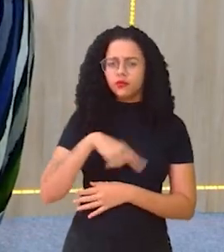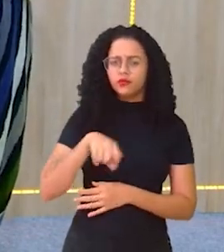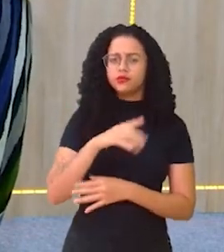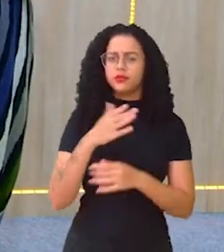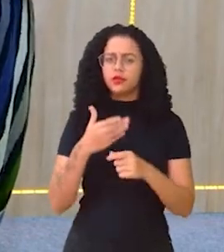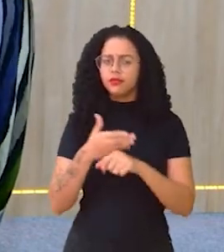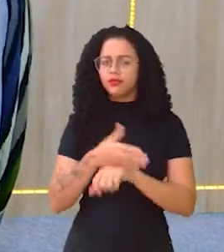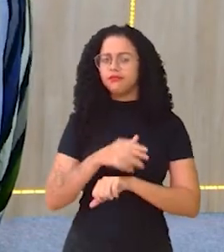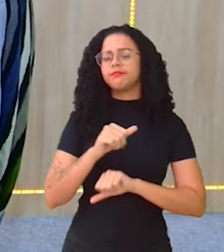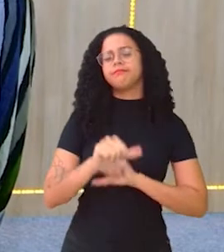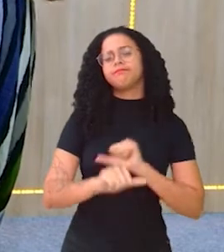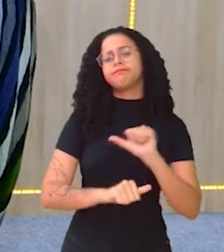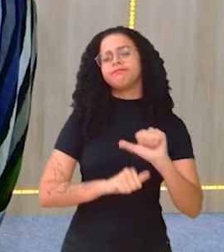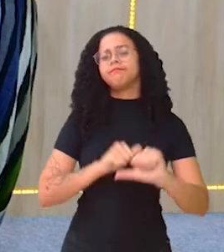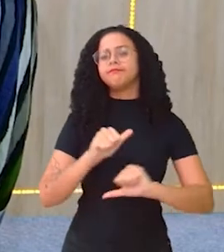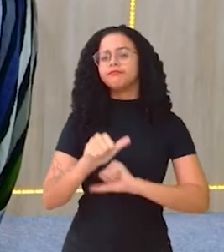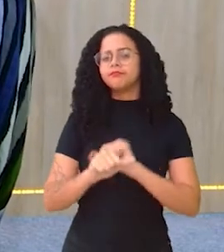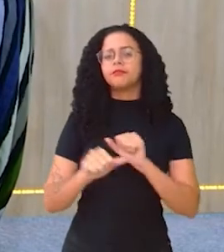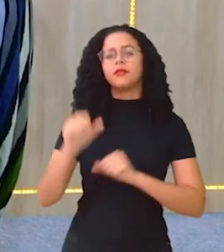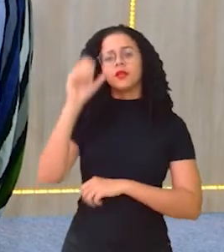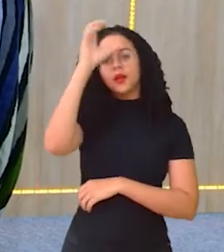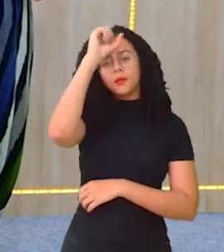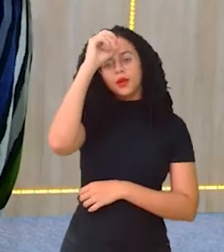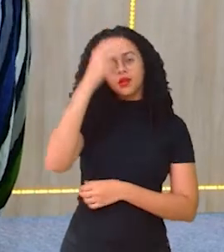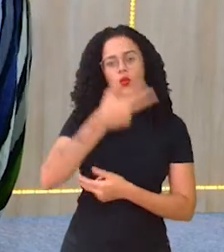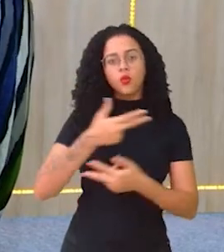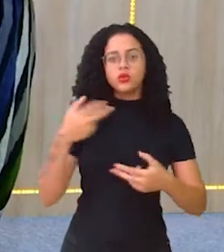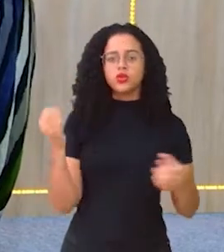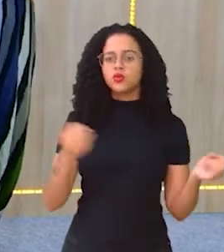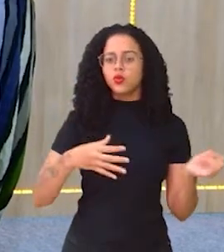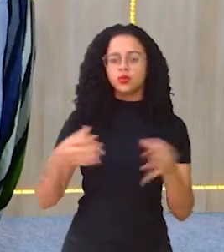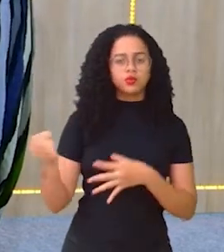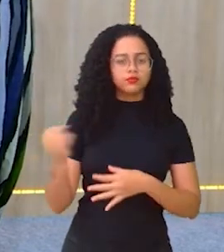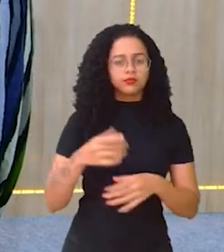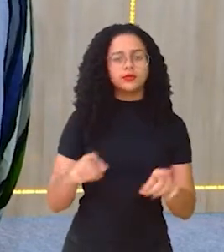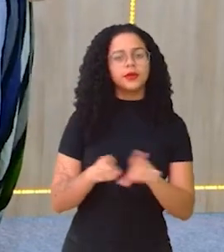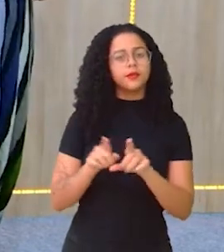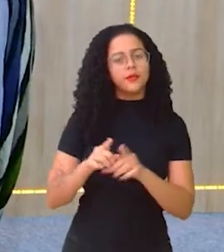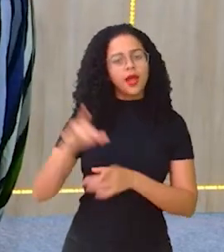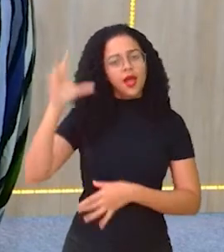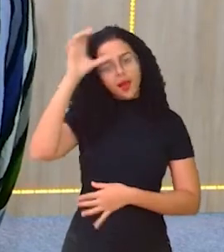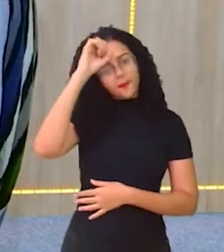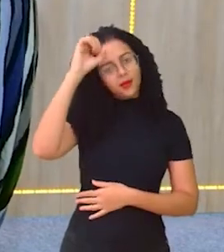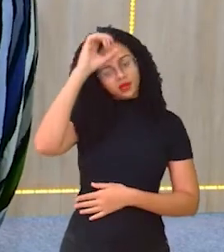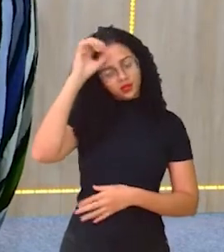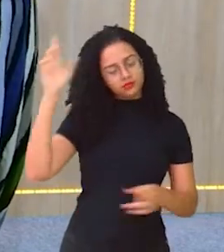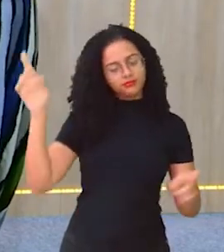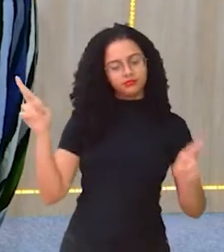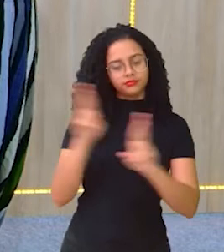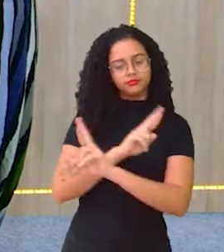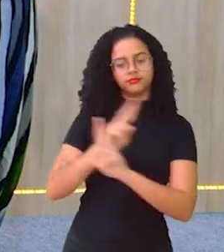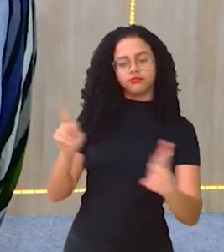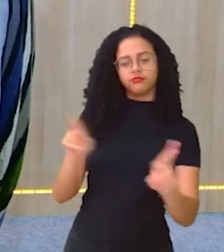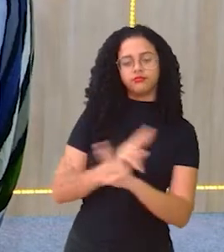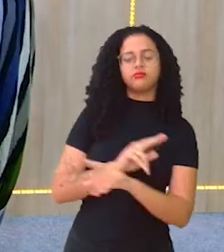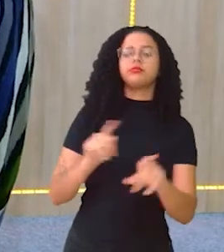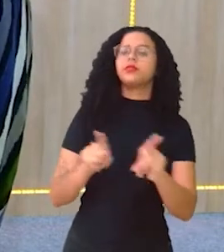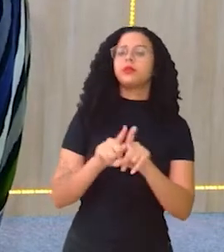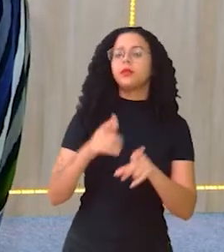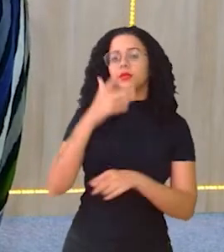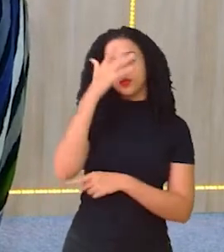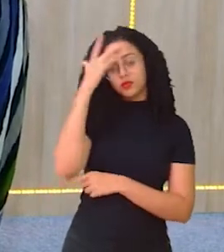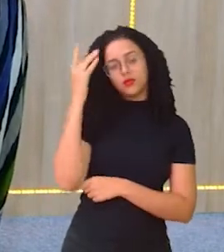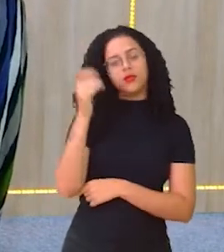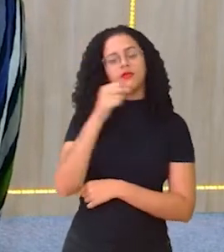em transformação, que estão aprendendo coisas novas, estão aprendendo a se relacionar, mas também com pessoas mais velhas, como é o